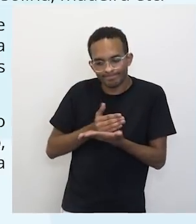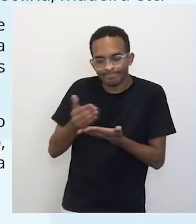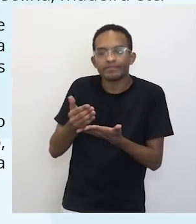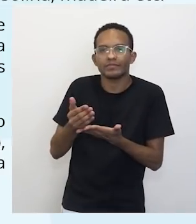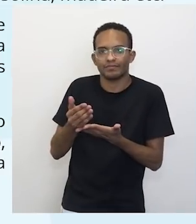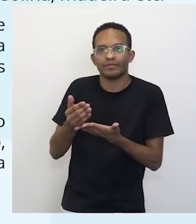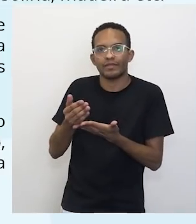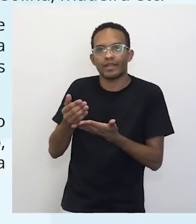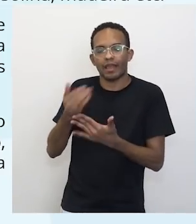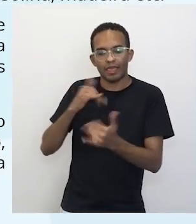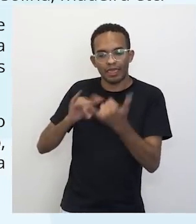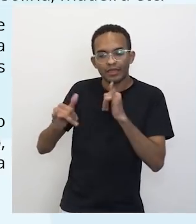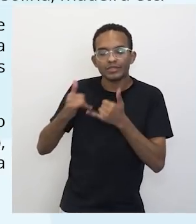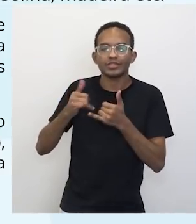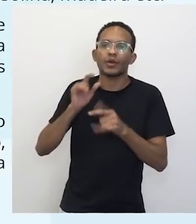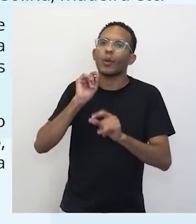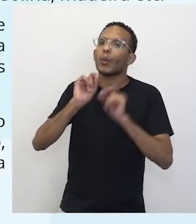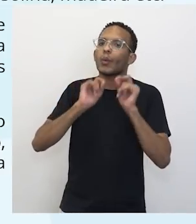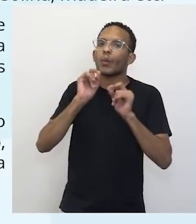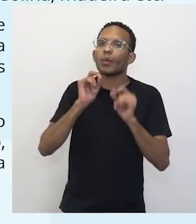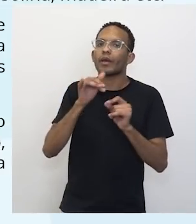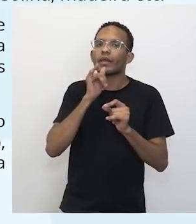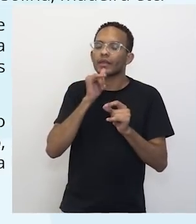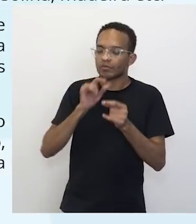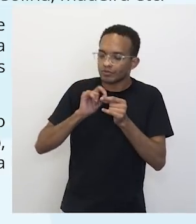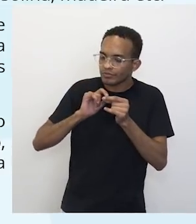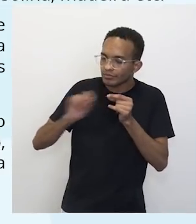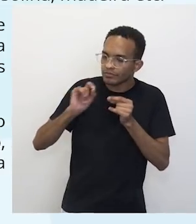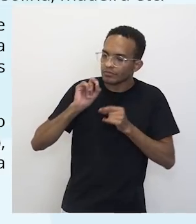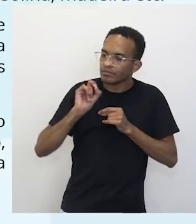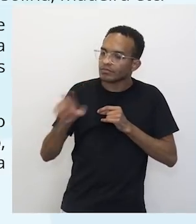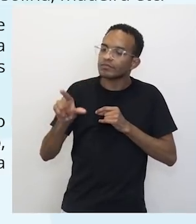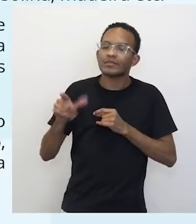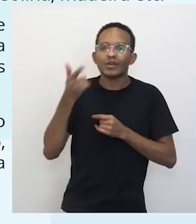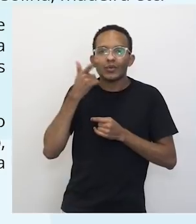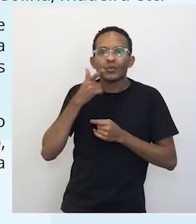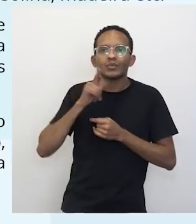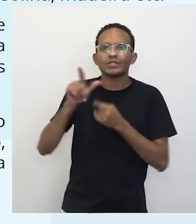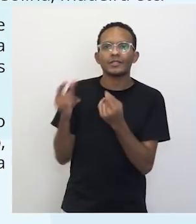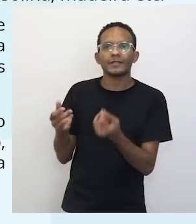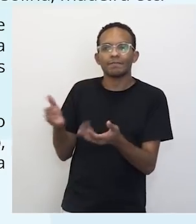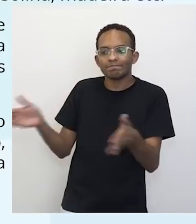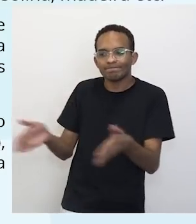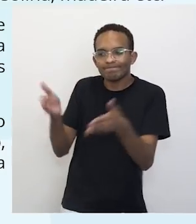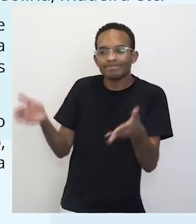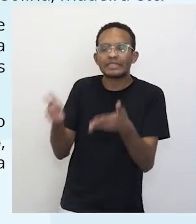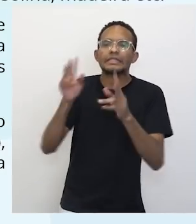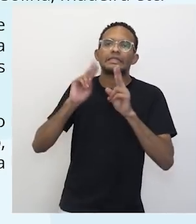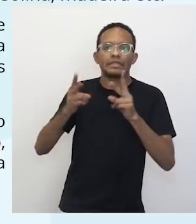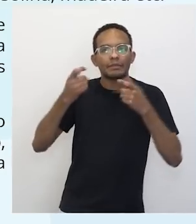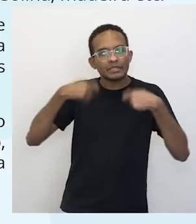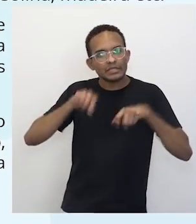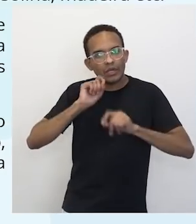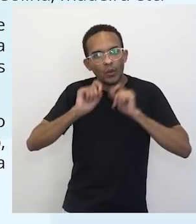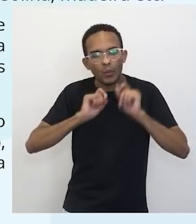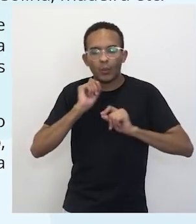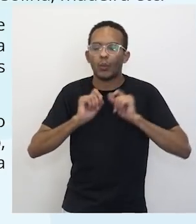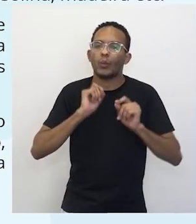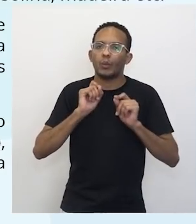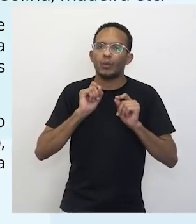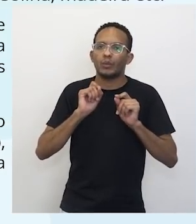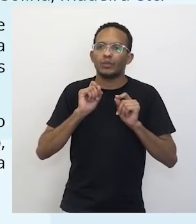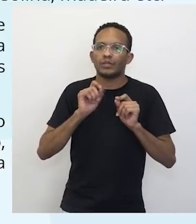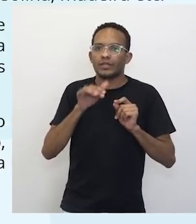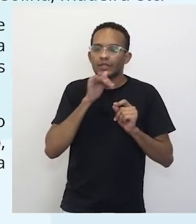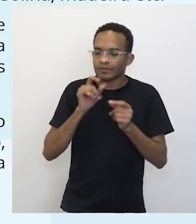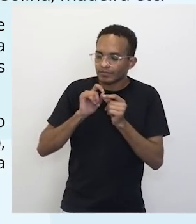fonte de energia. Ou seja, algo como uma faísca para fornecer energia de ativação. Sempre vai precisar de